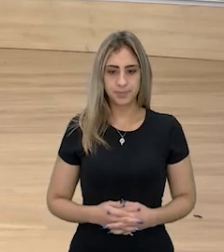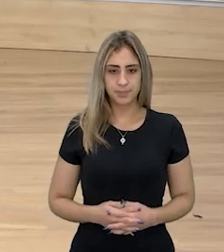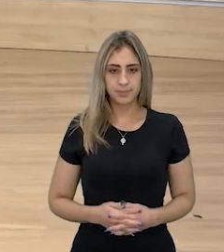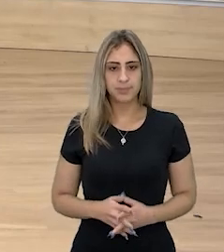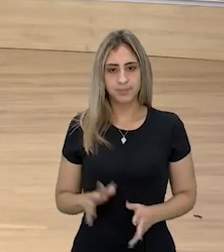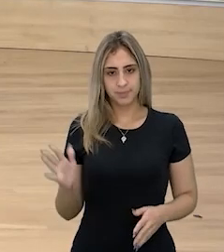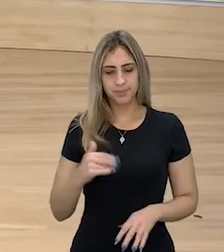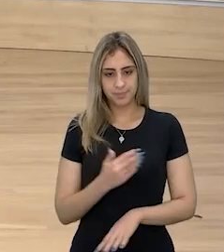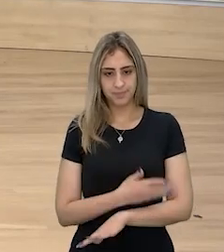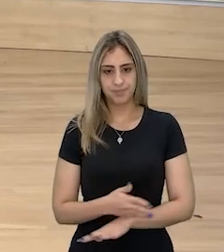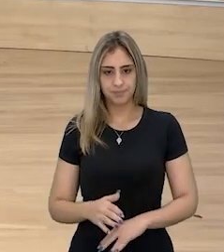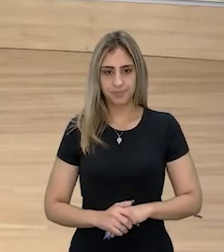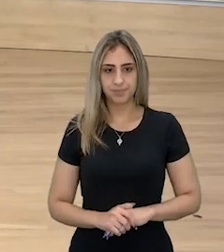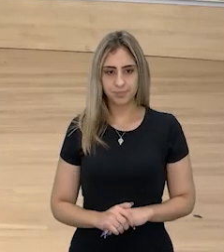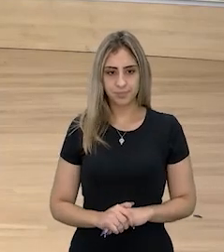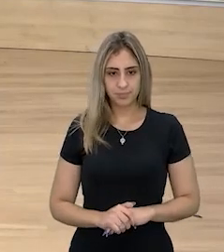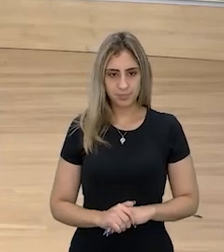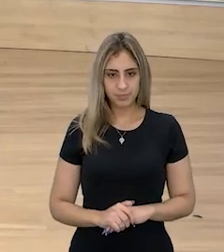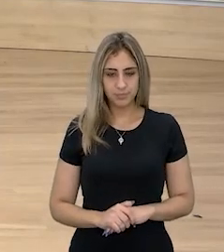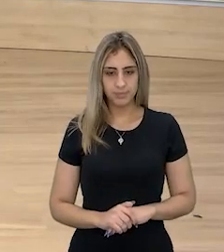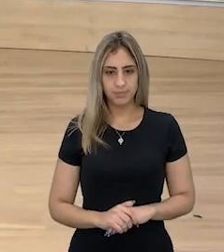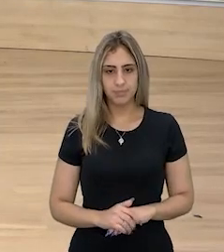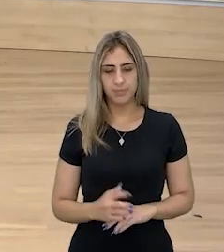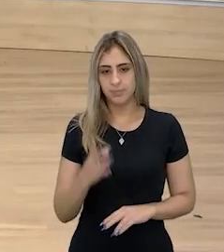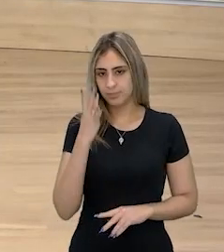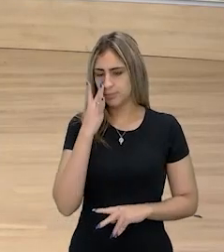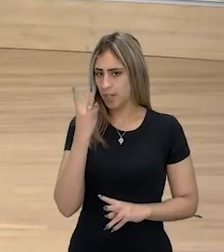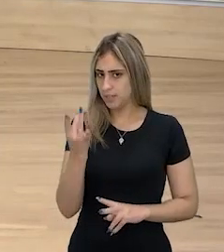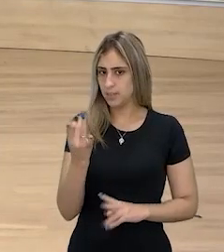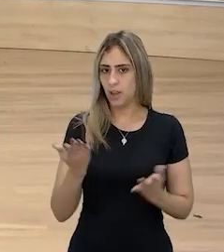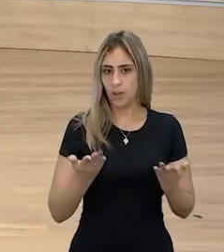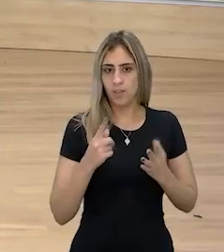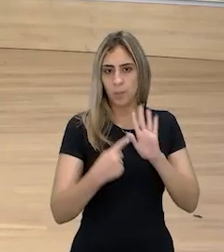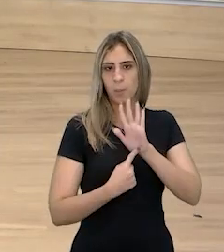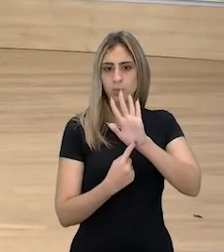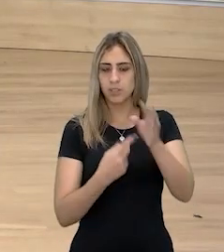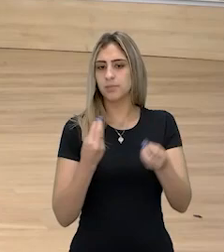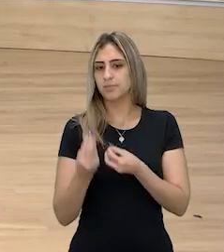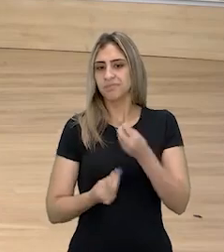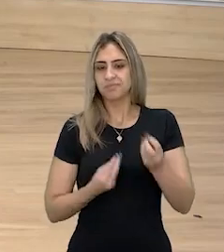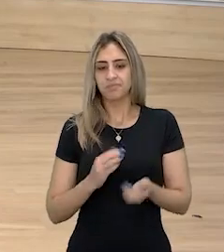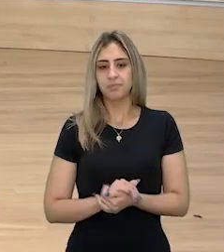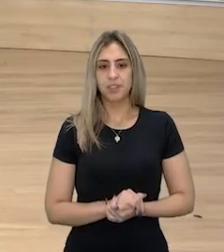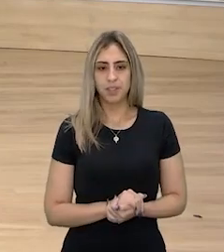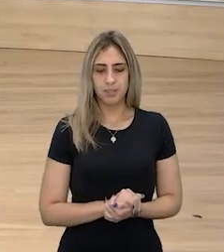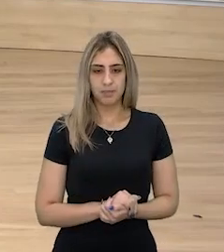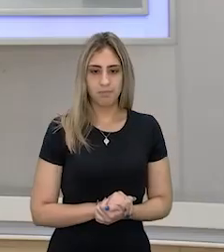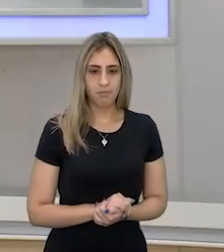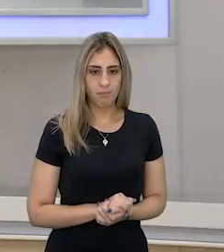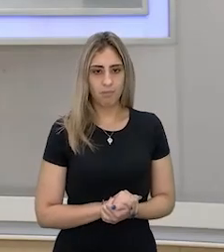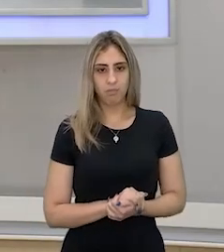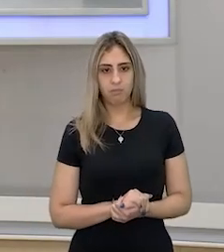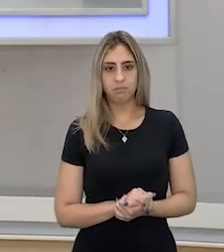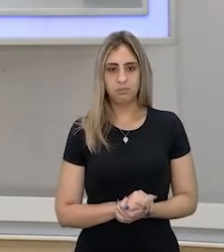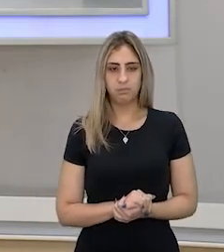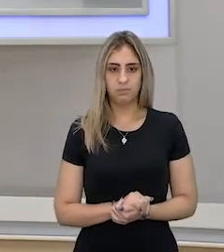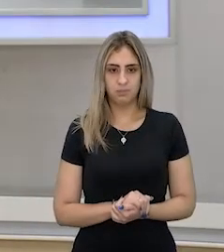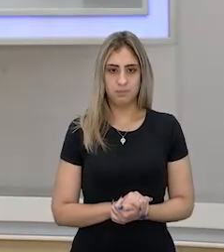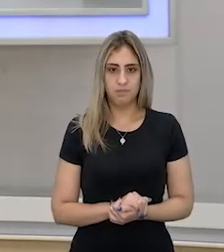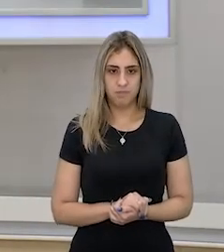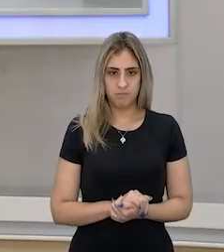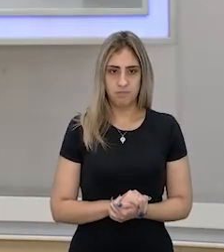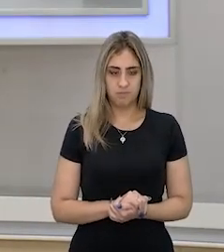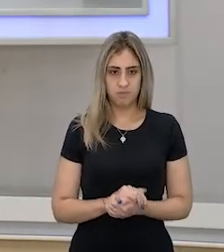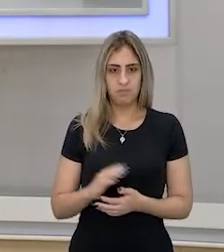E aí então eu cumprimentei. Eu fico aqui? Aí você vai ficar nas minhas costas. Tá. Tá? Agora, né? Cumprimentei, vamos